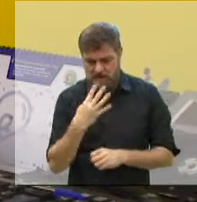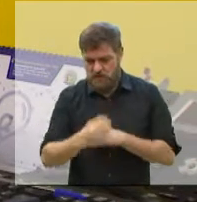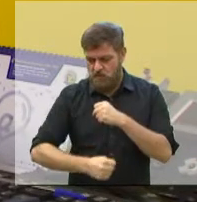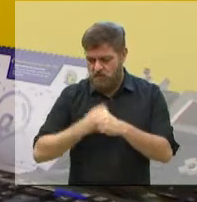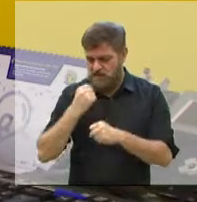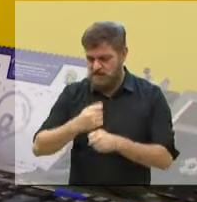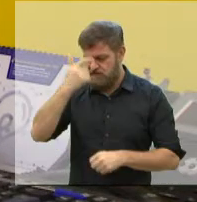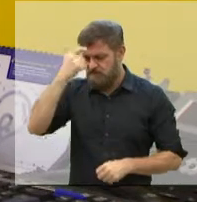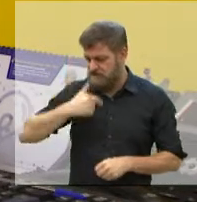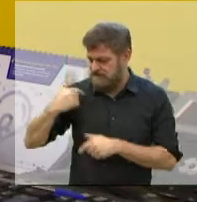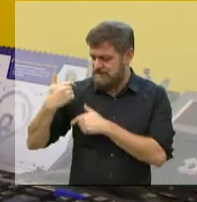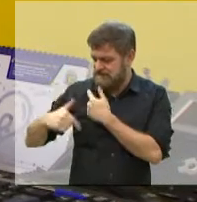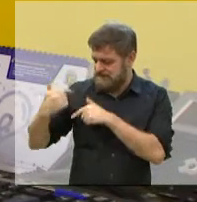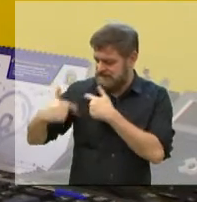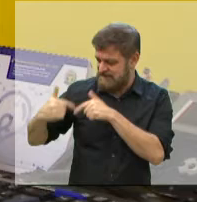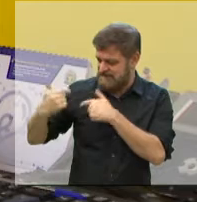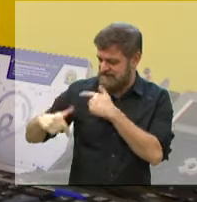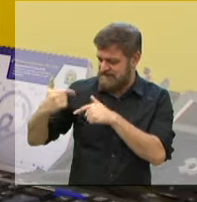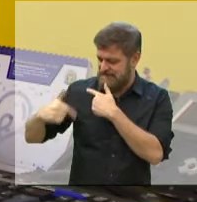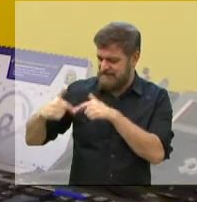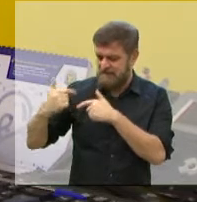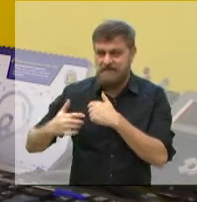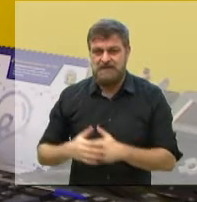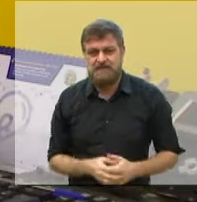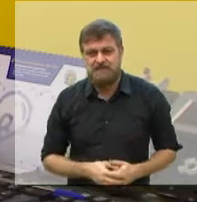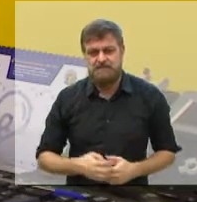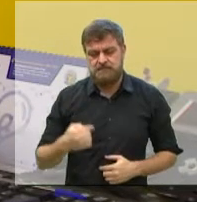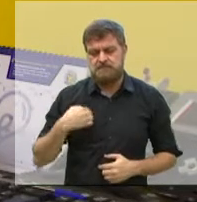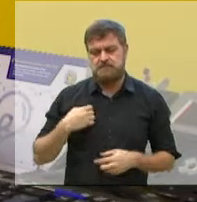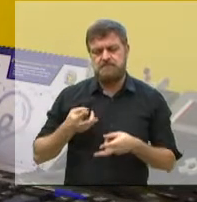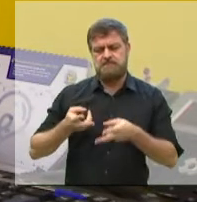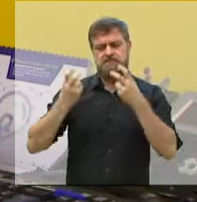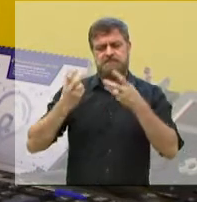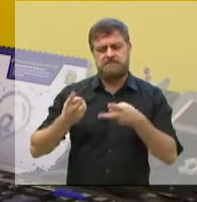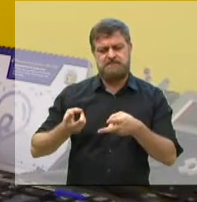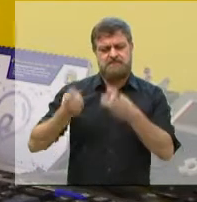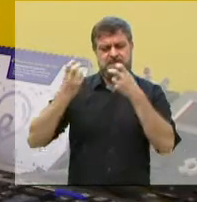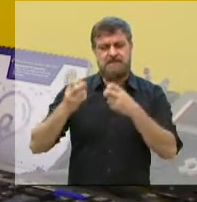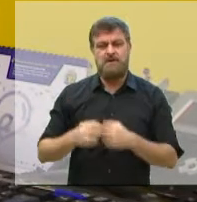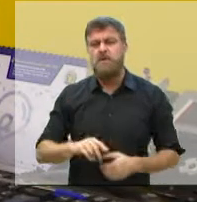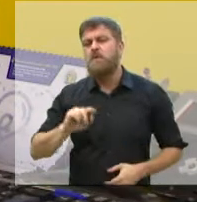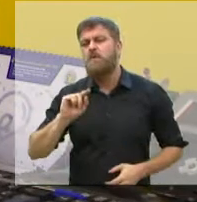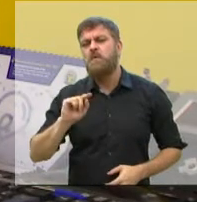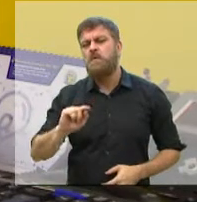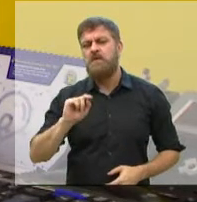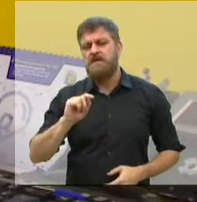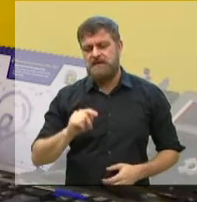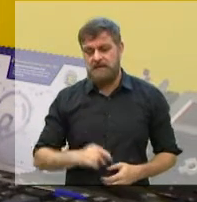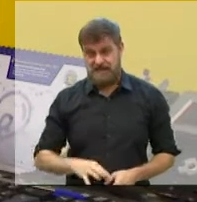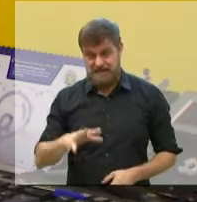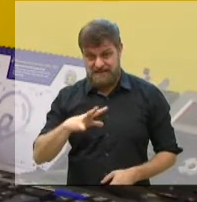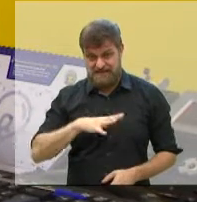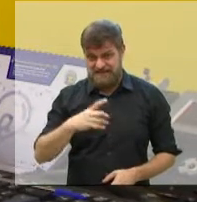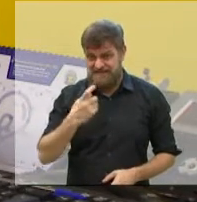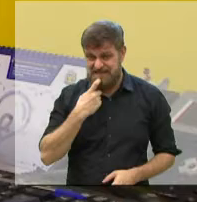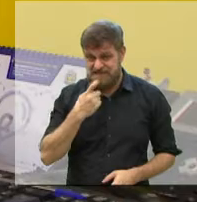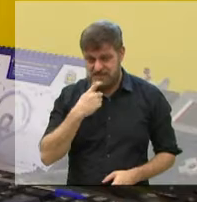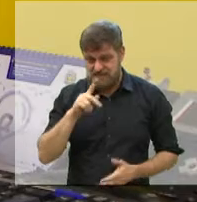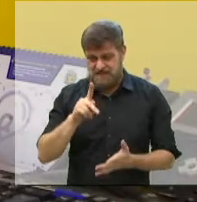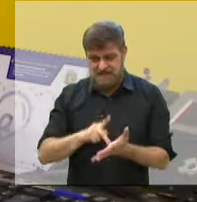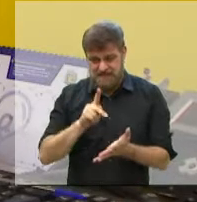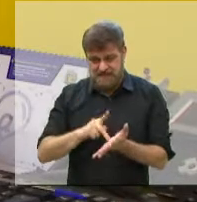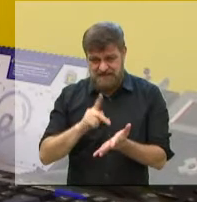anos que eu trabalhei aqui, eu percebi que realmente Campinas